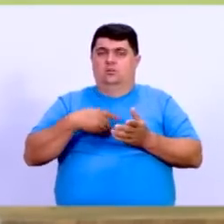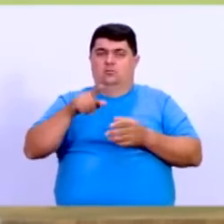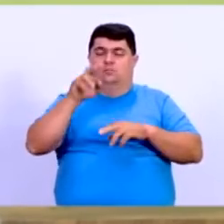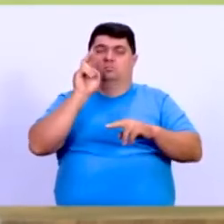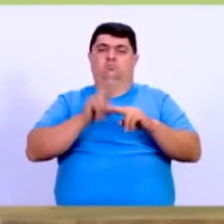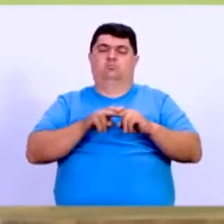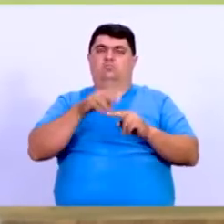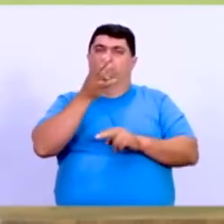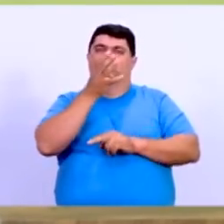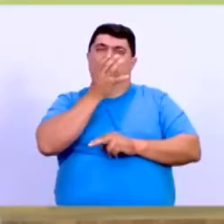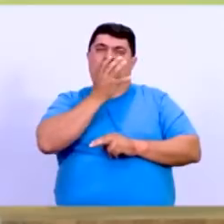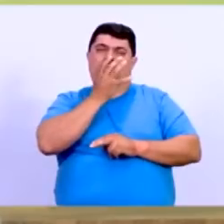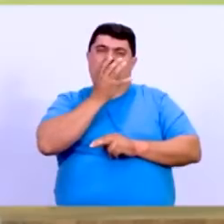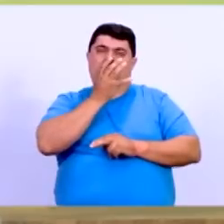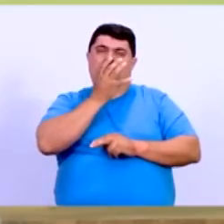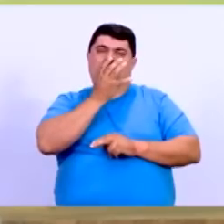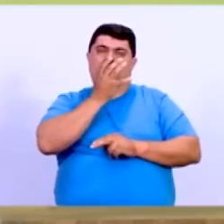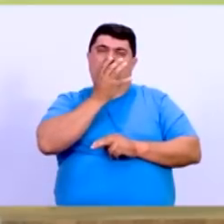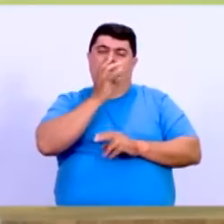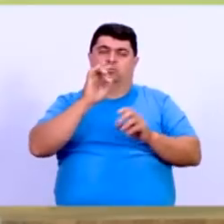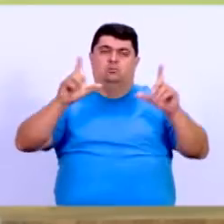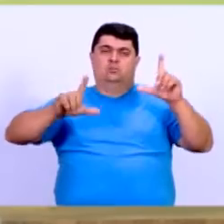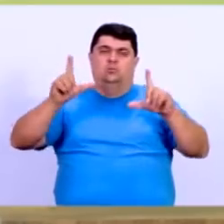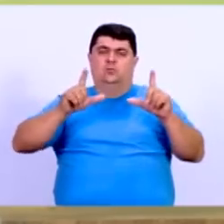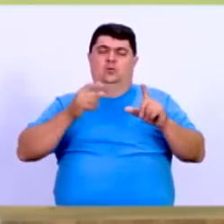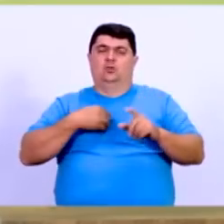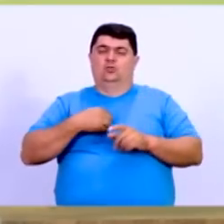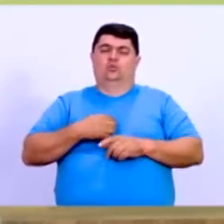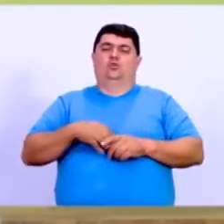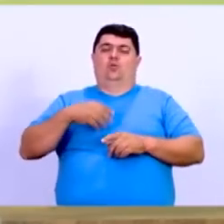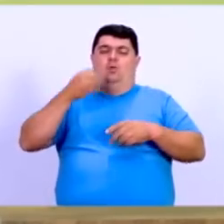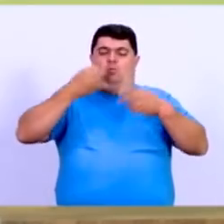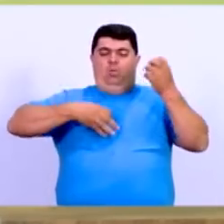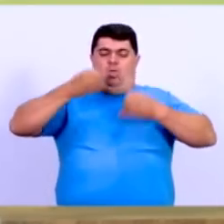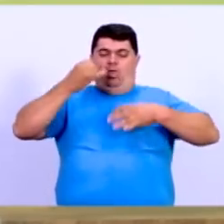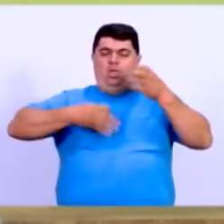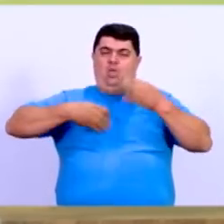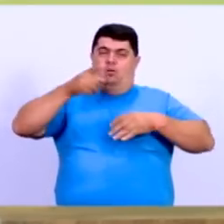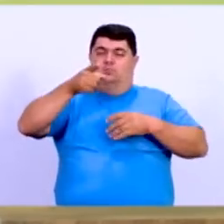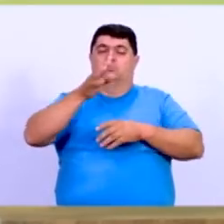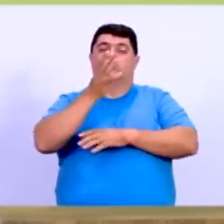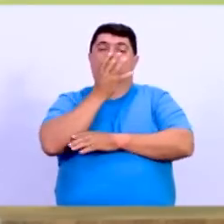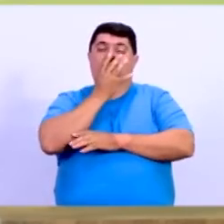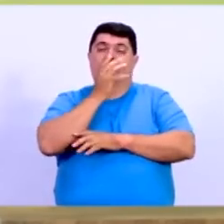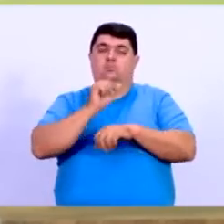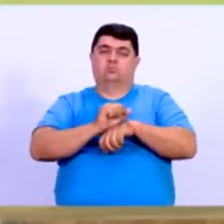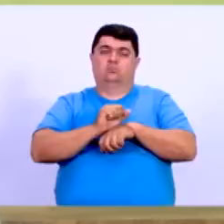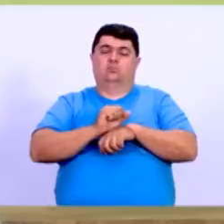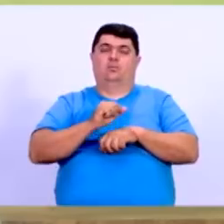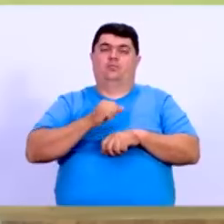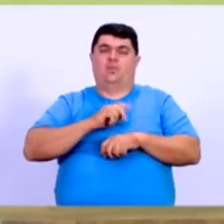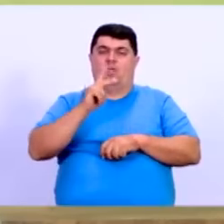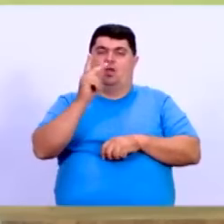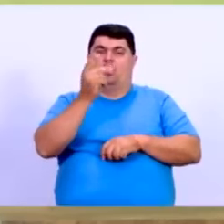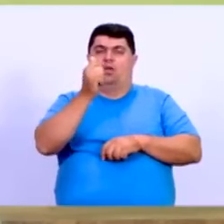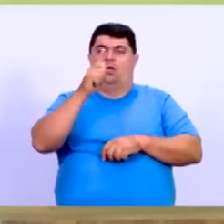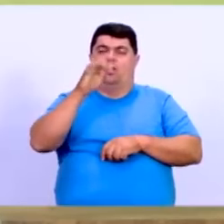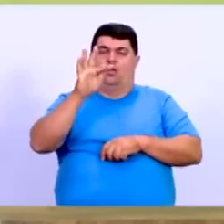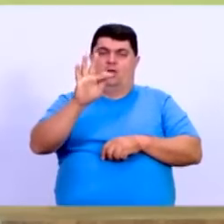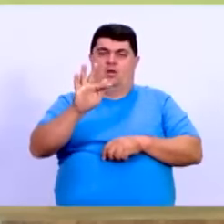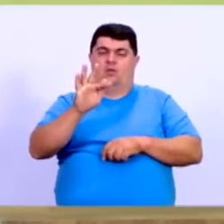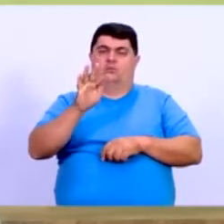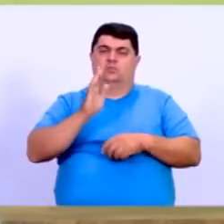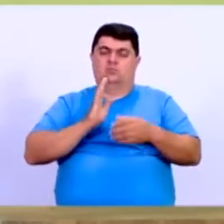passivos, recebendo uma mensagem num único sentido, que seja daqui para aí. A half duplex, ela é nos